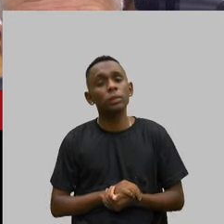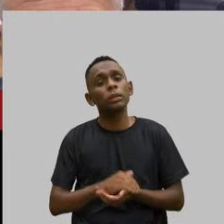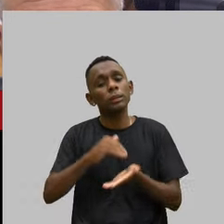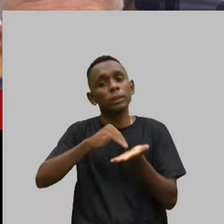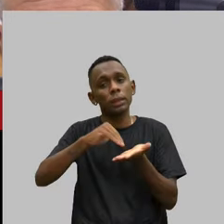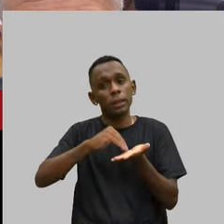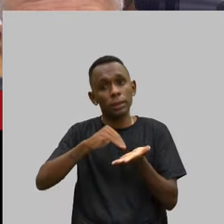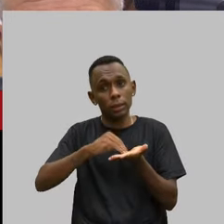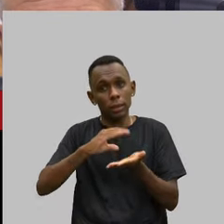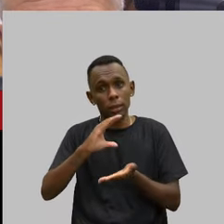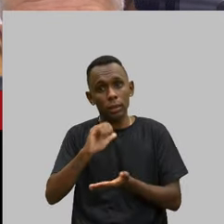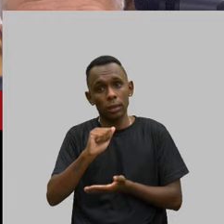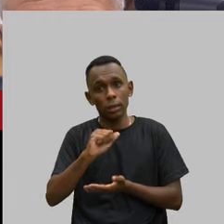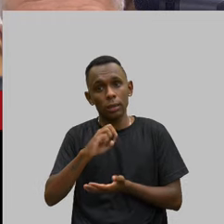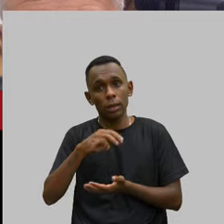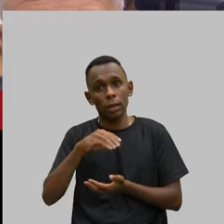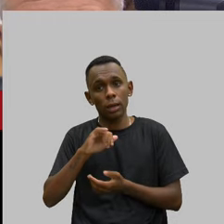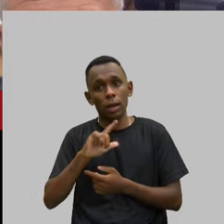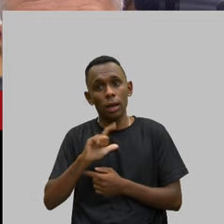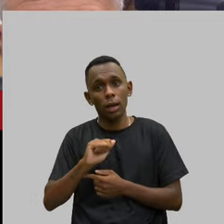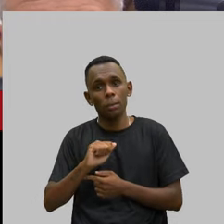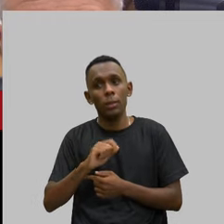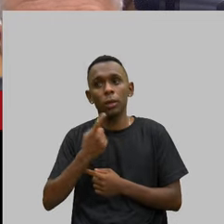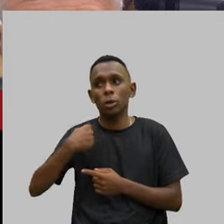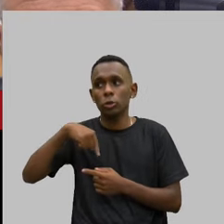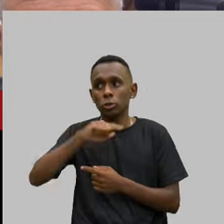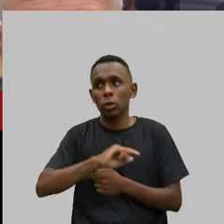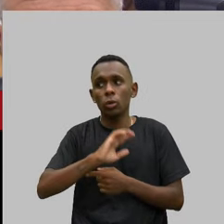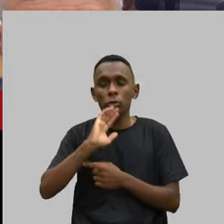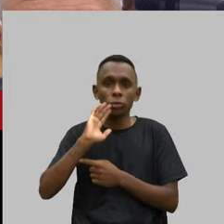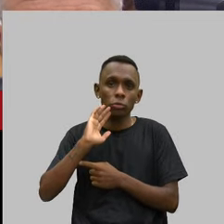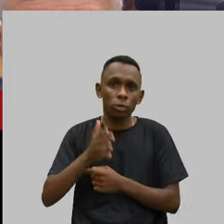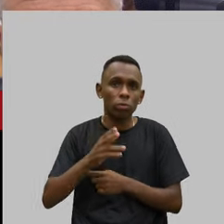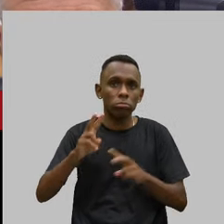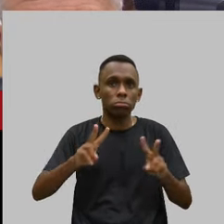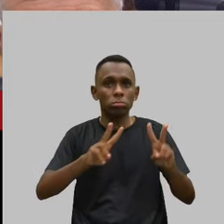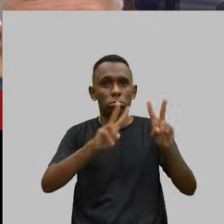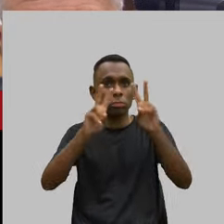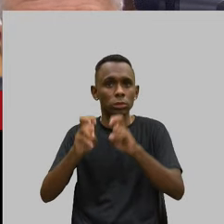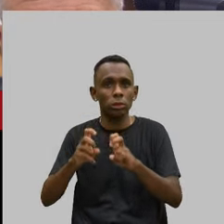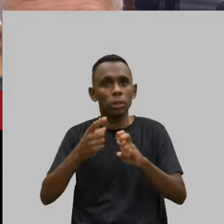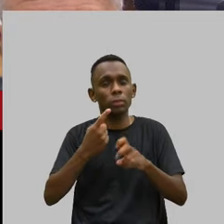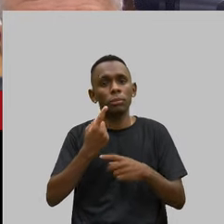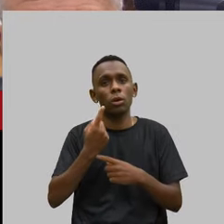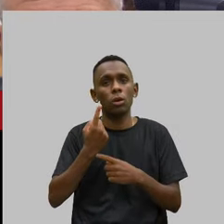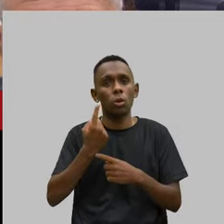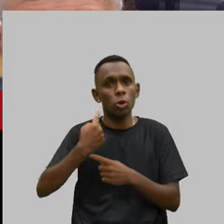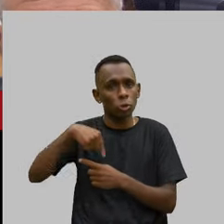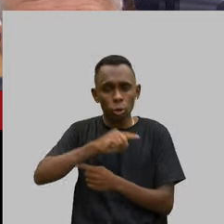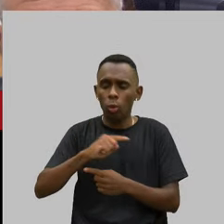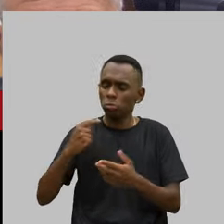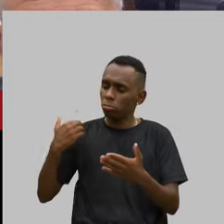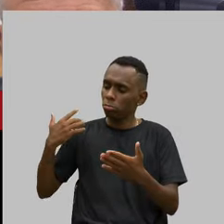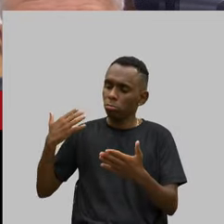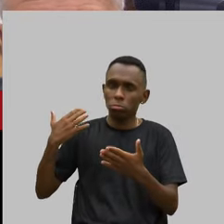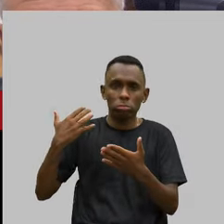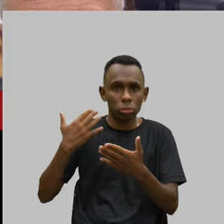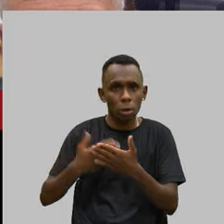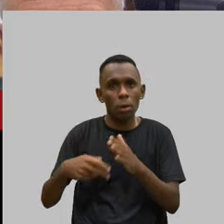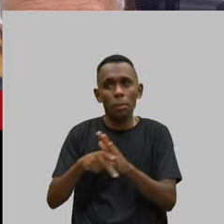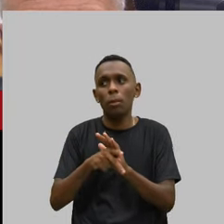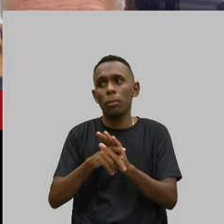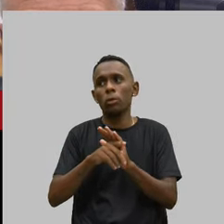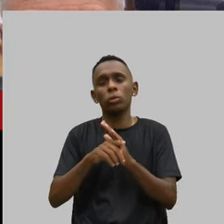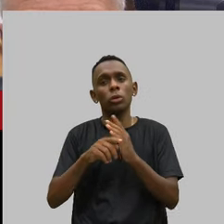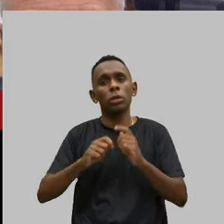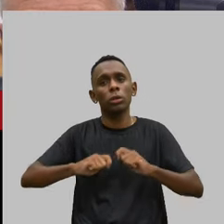nós estamos já conversando H um bom tempo sobre a questão da nossa ueng pelo menos nos últimos dias desde